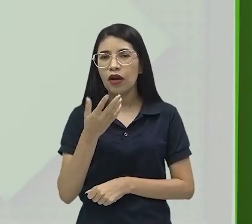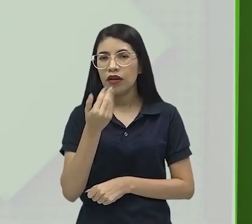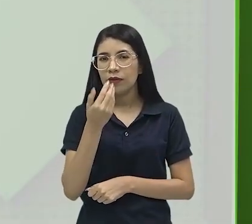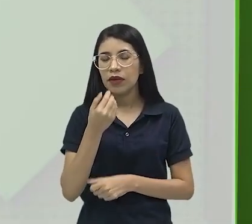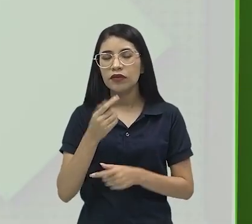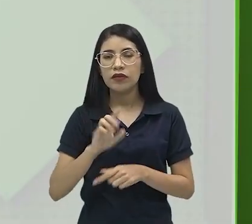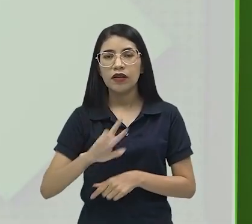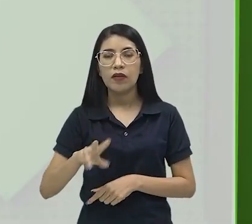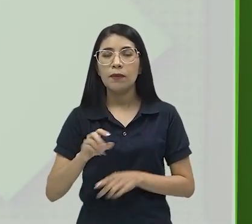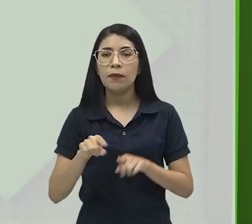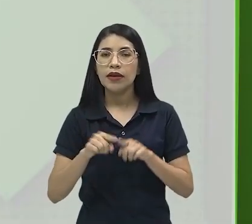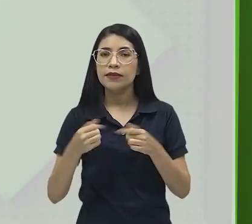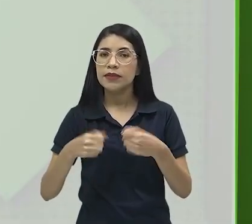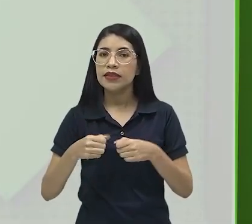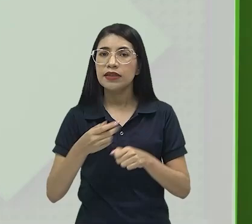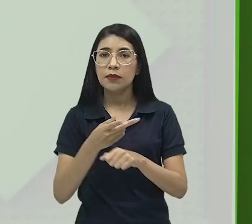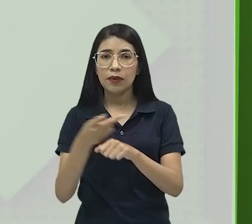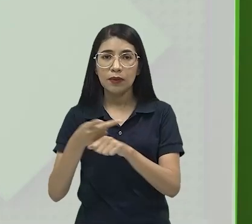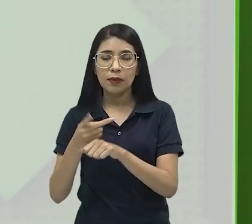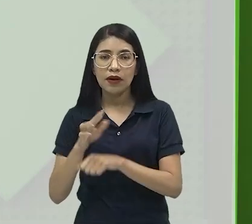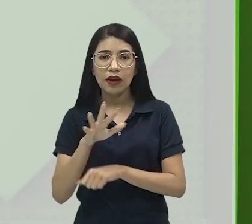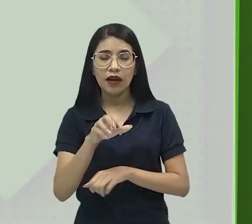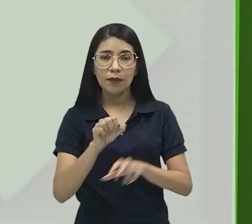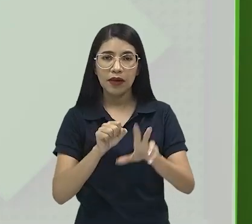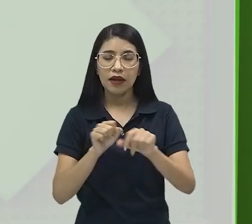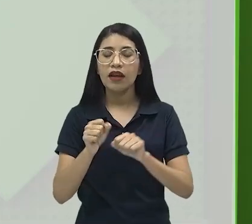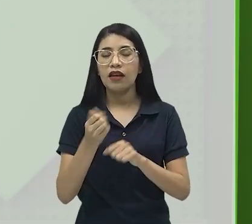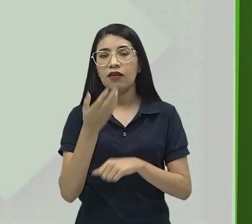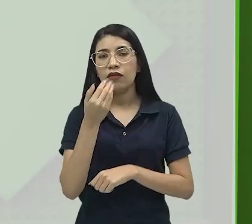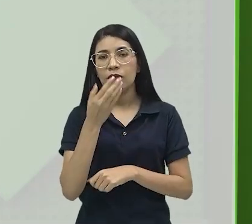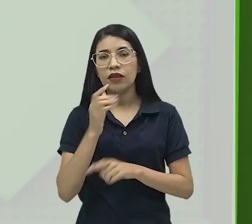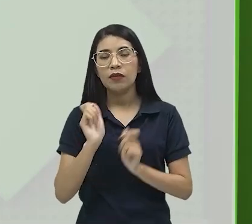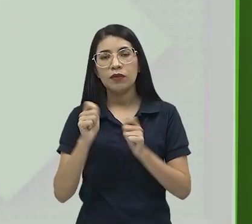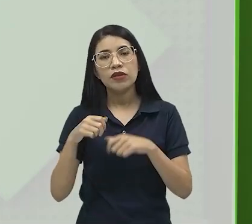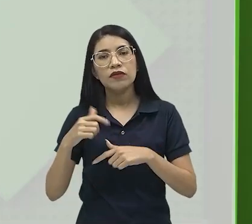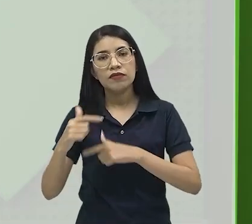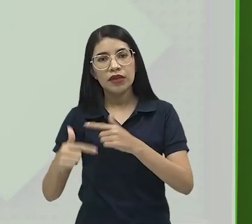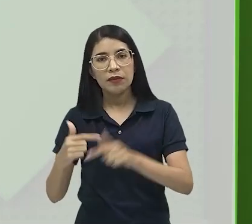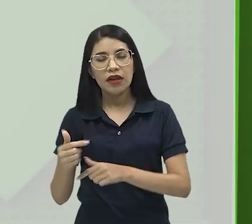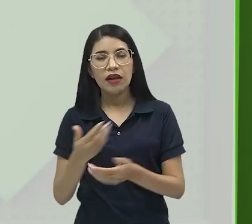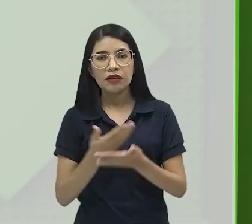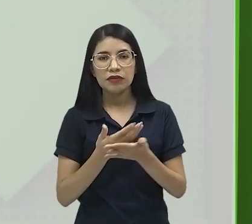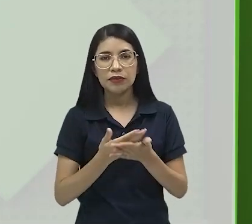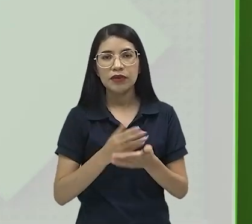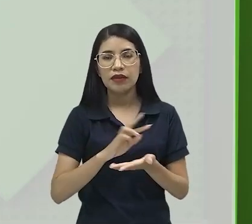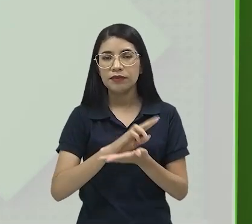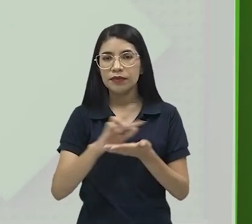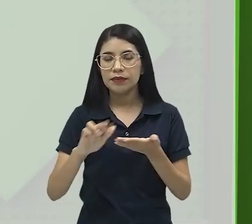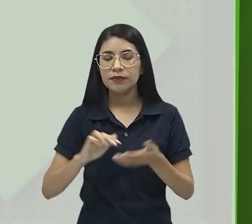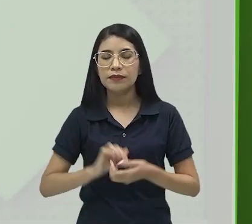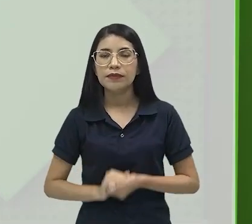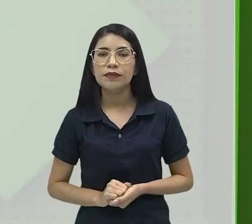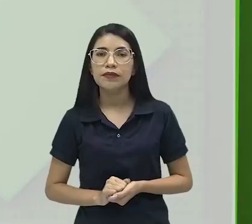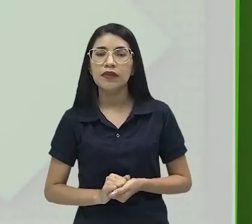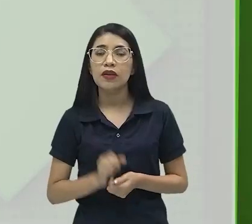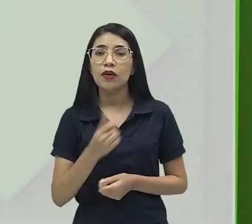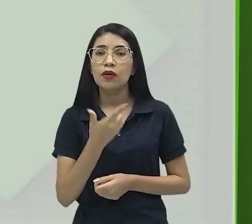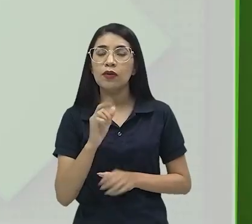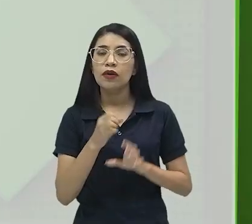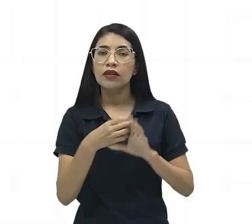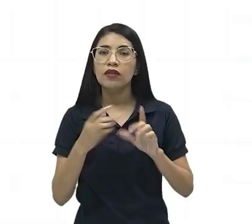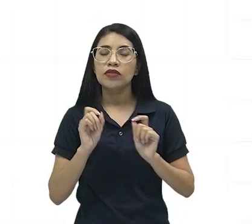que nos alimentar para poder realizar as nossas atividades do dia a dia. Uma outra característica dos animais